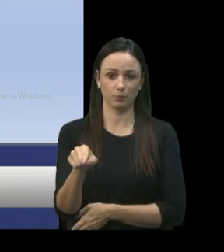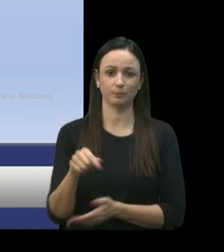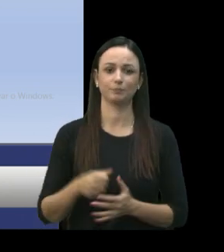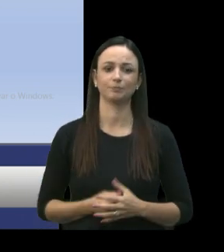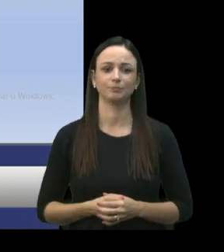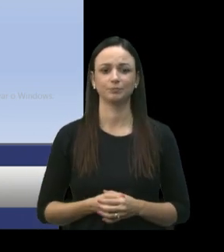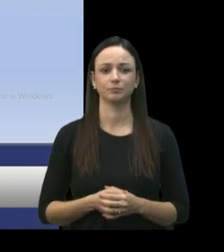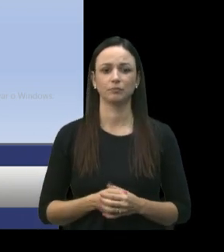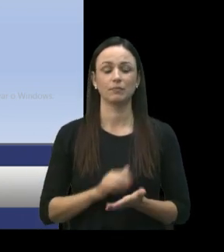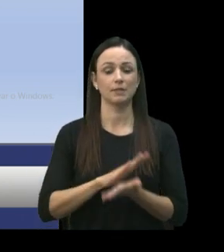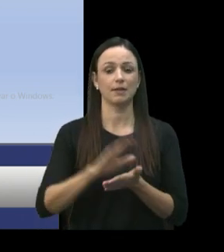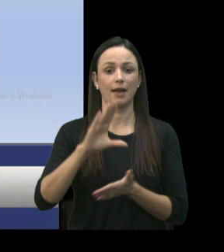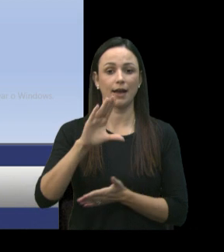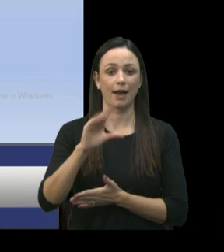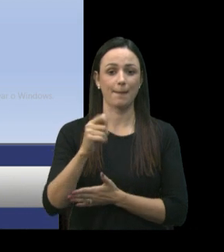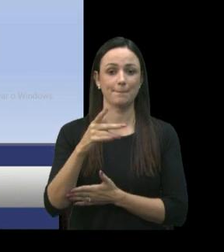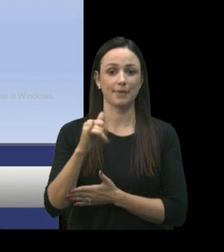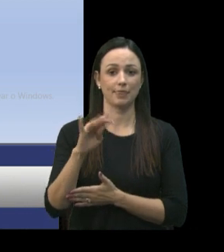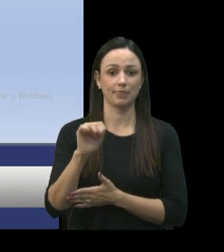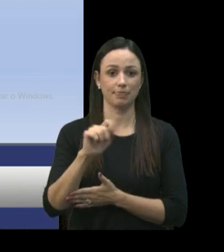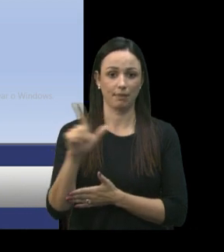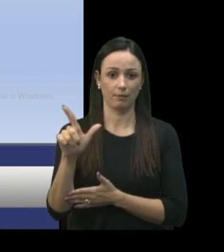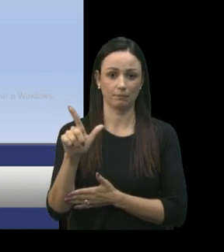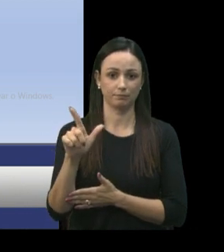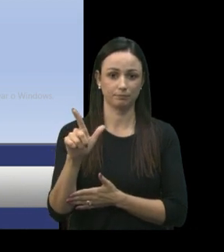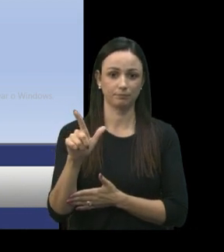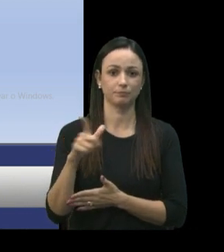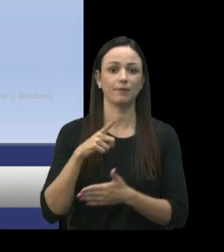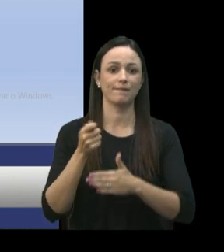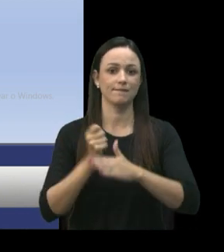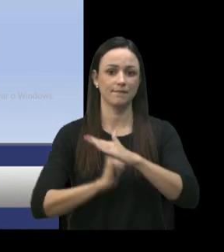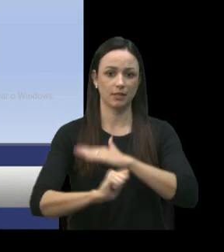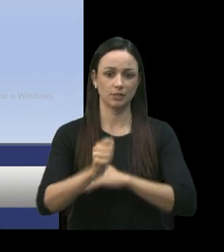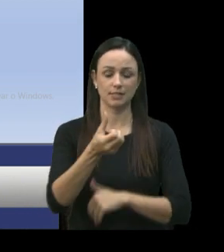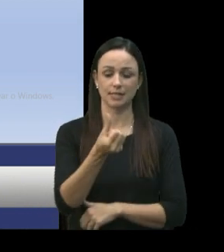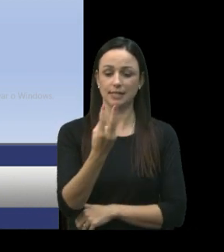341.241.000. Despesa de capital, na ordem de investimento, de